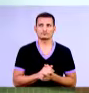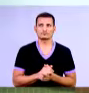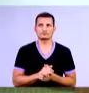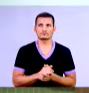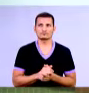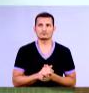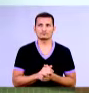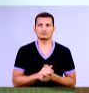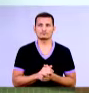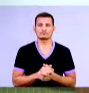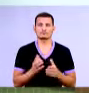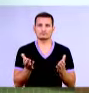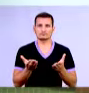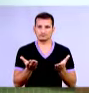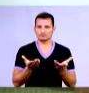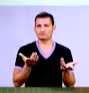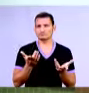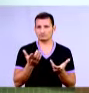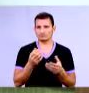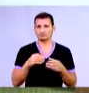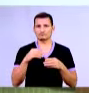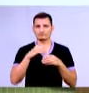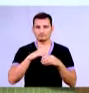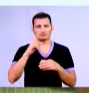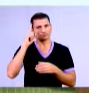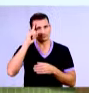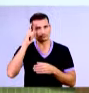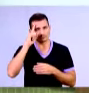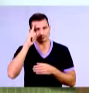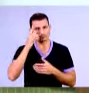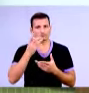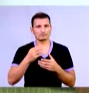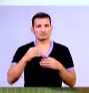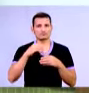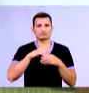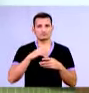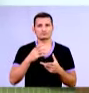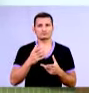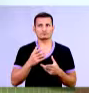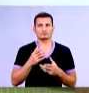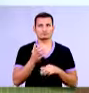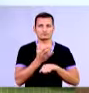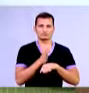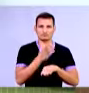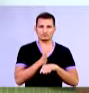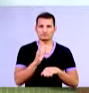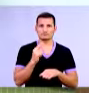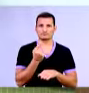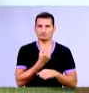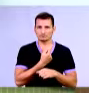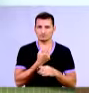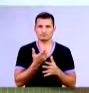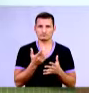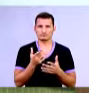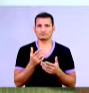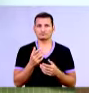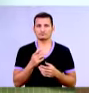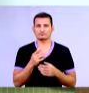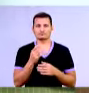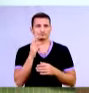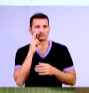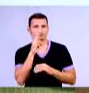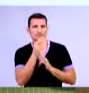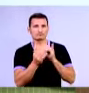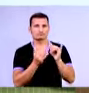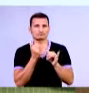faz parte do nosso dia a dia, né? Faz parte da nossa, das atividades que nós vemos, observamos na